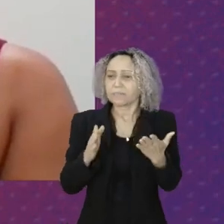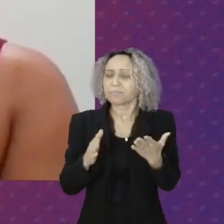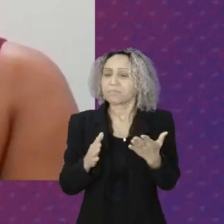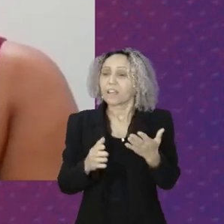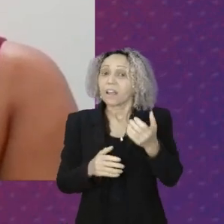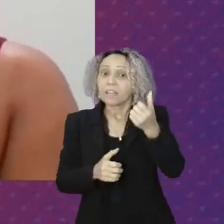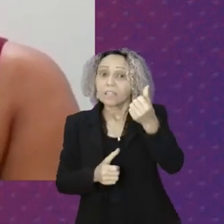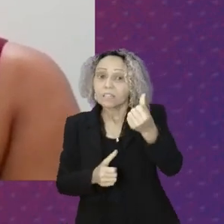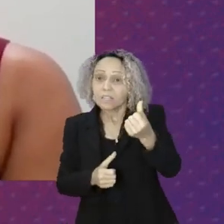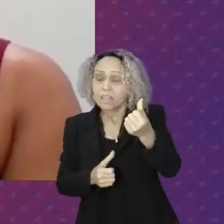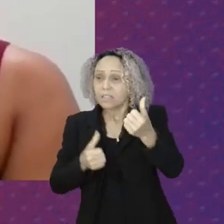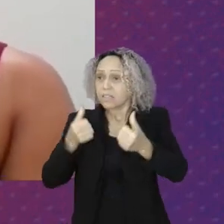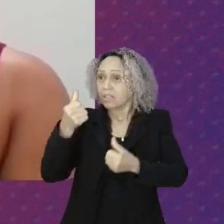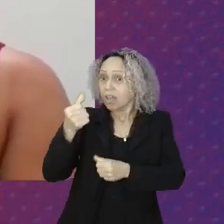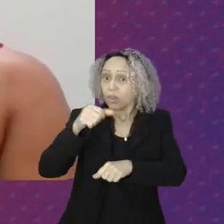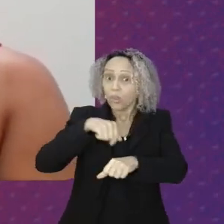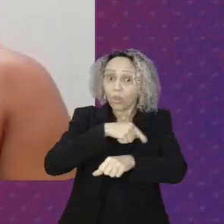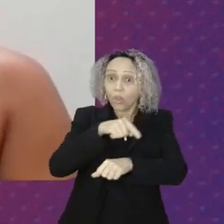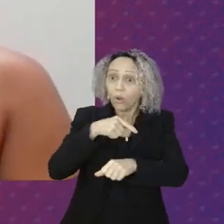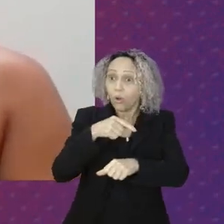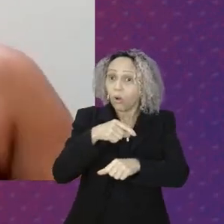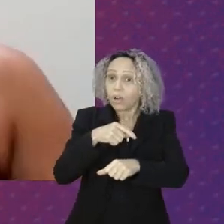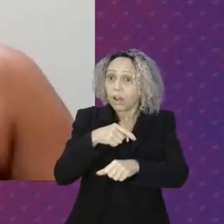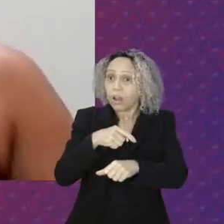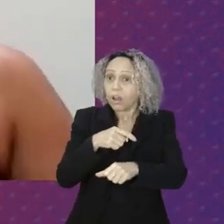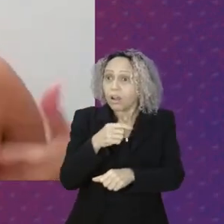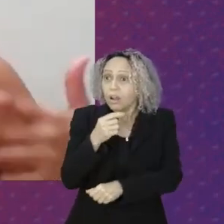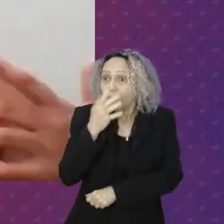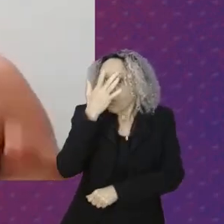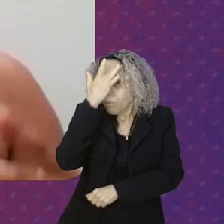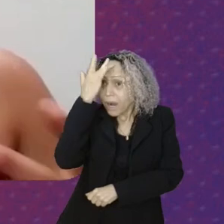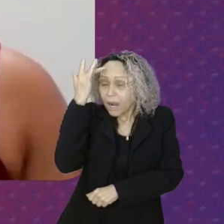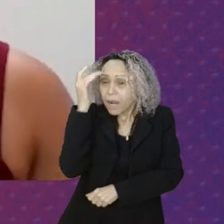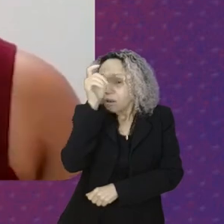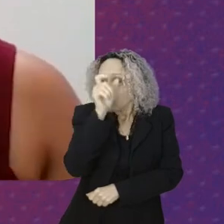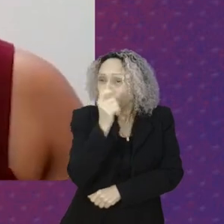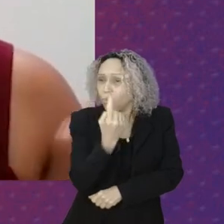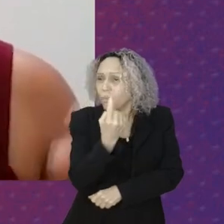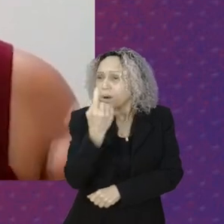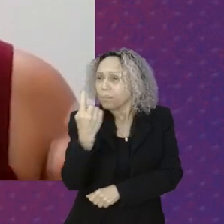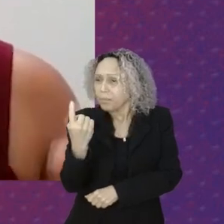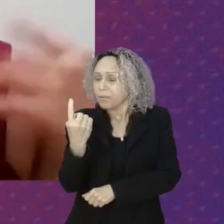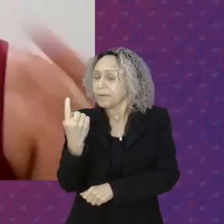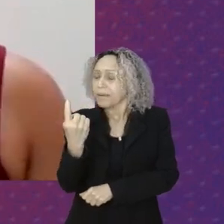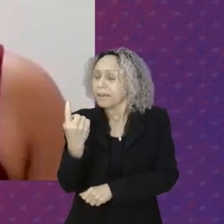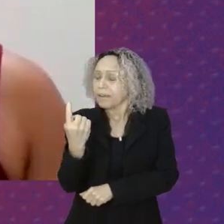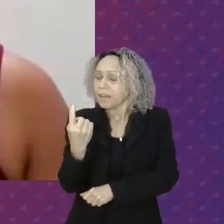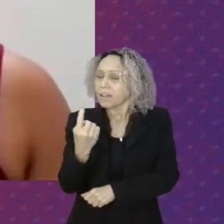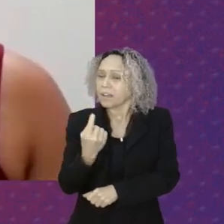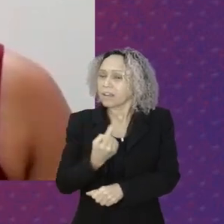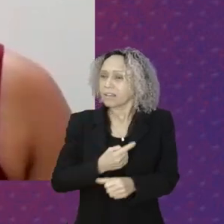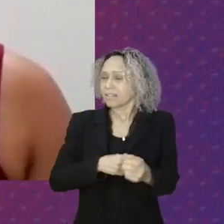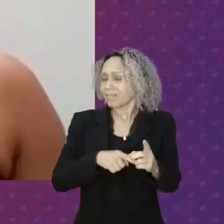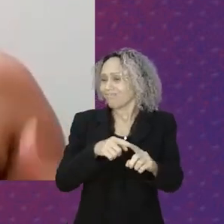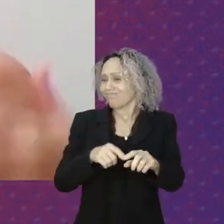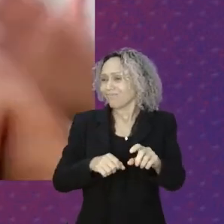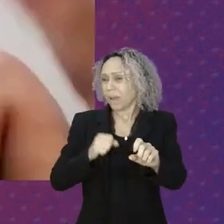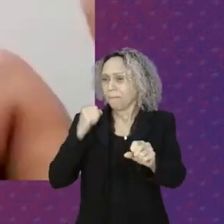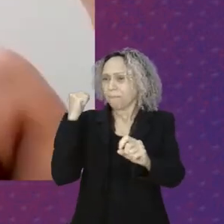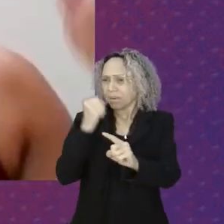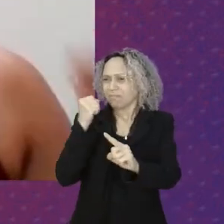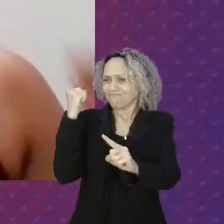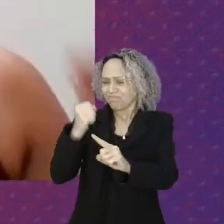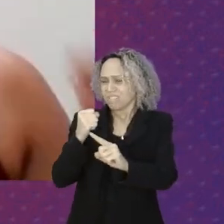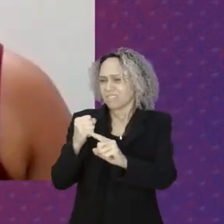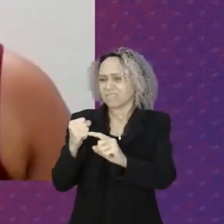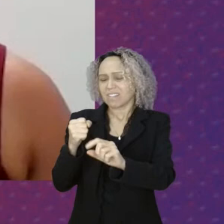mulher é vítima de feminicídio, no Brasil. Então, isso é resultado de, nos últimos anos, desde o golpe contra a presidenta